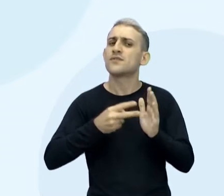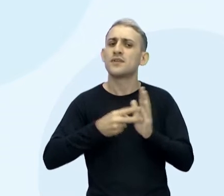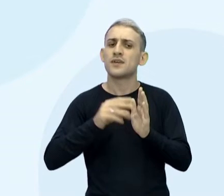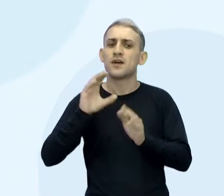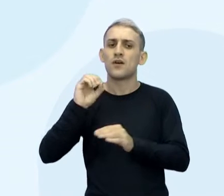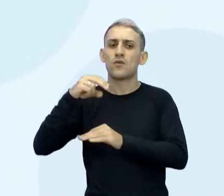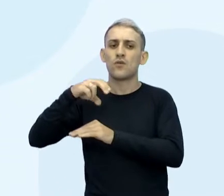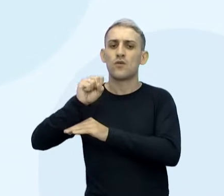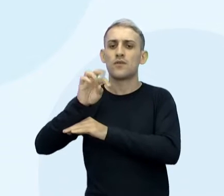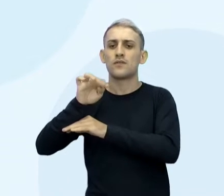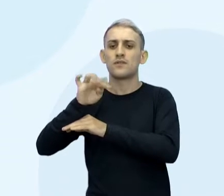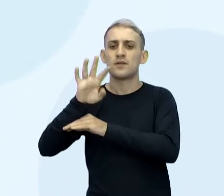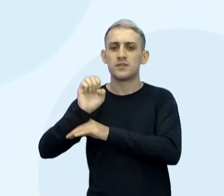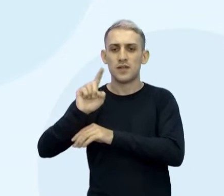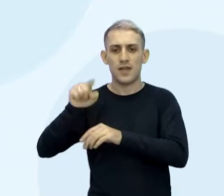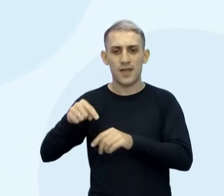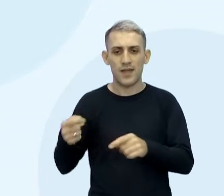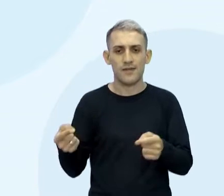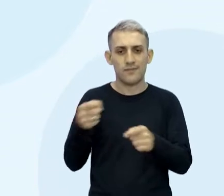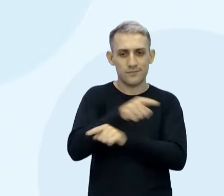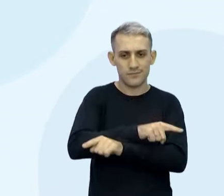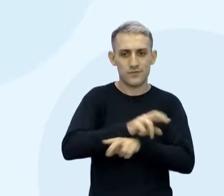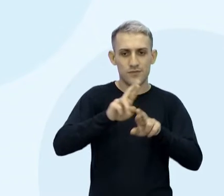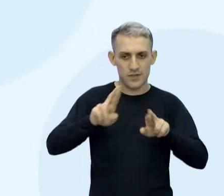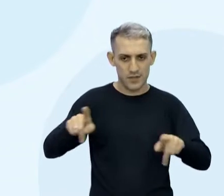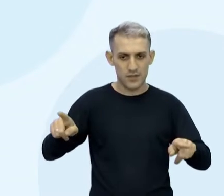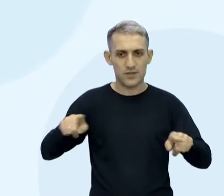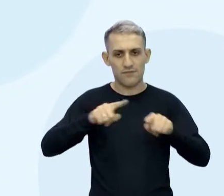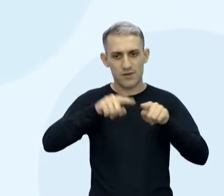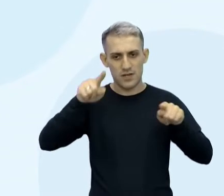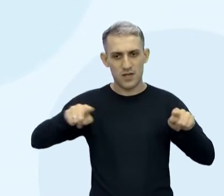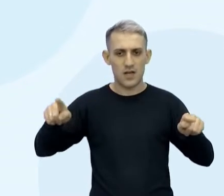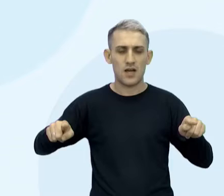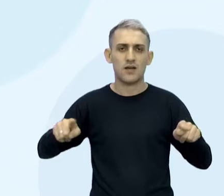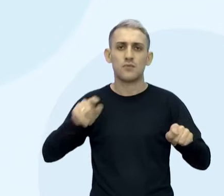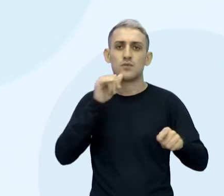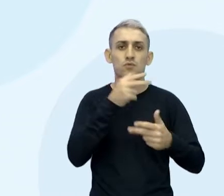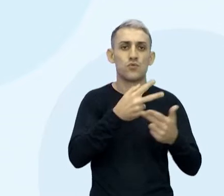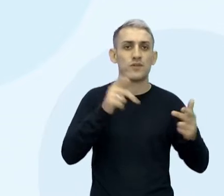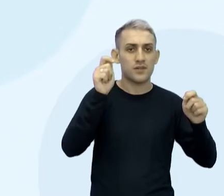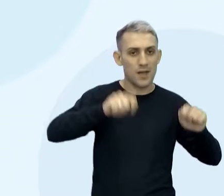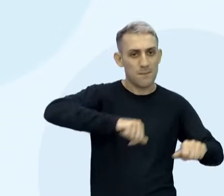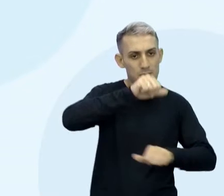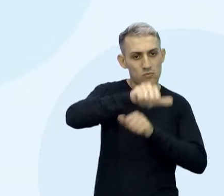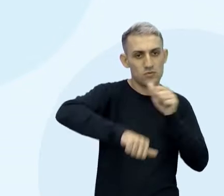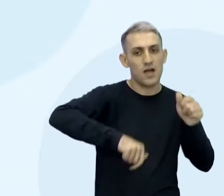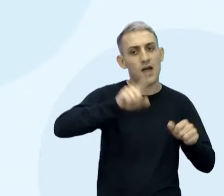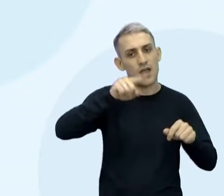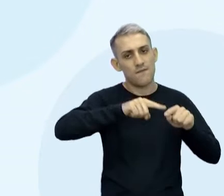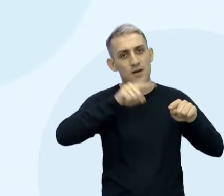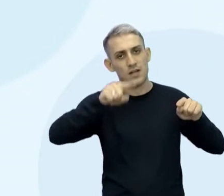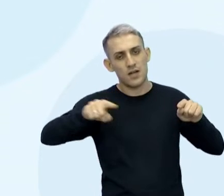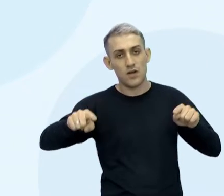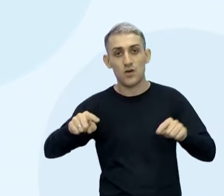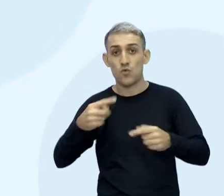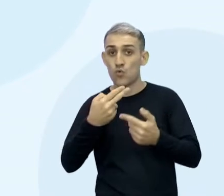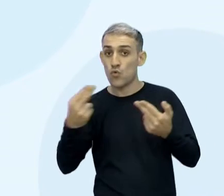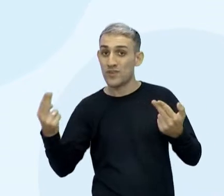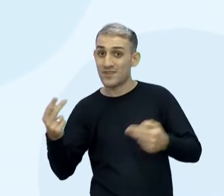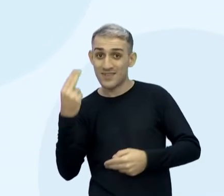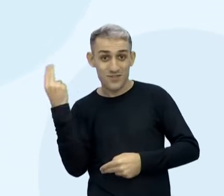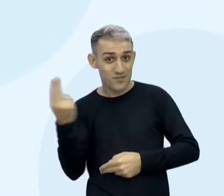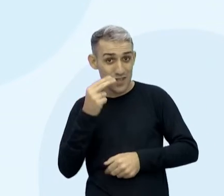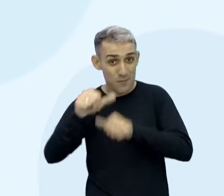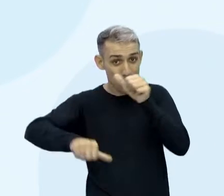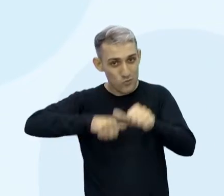constante? Ora, é o contrário de variável, né? Aquilo que pode mudar é variável. Aquilo que não pode